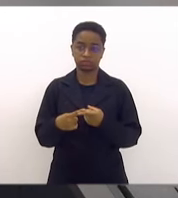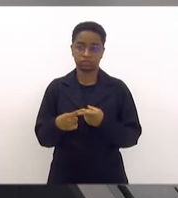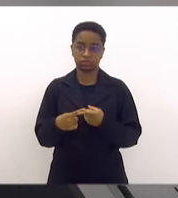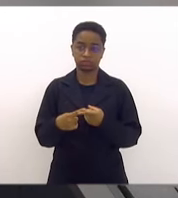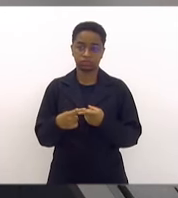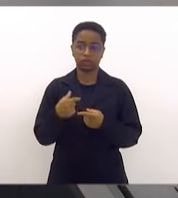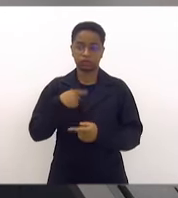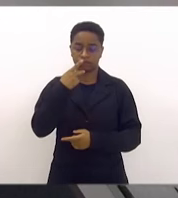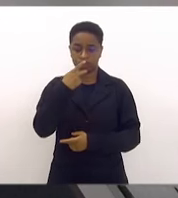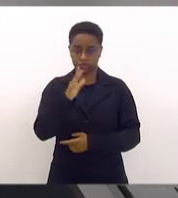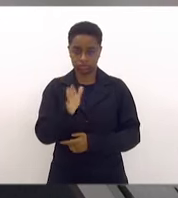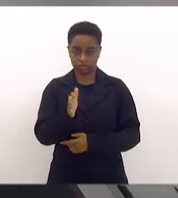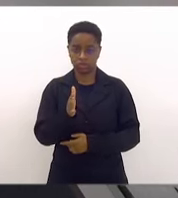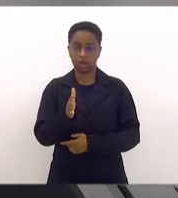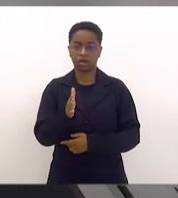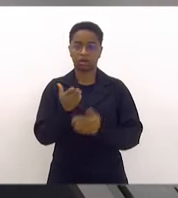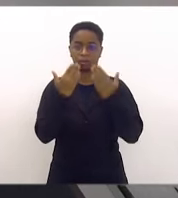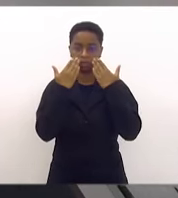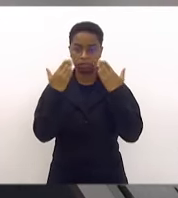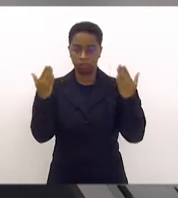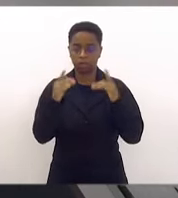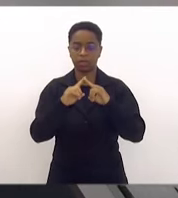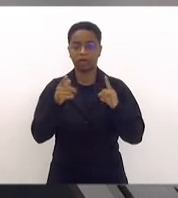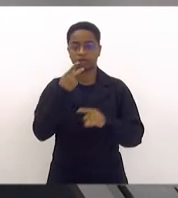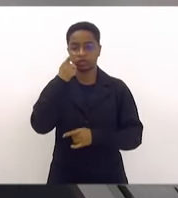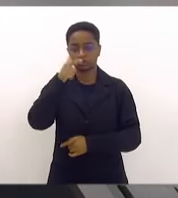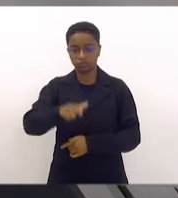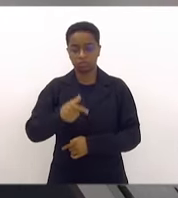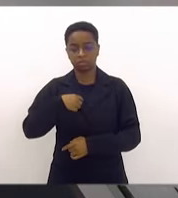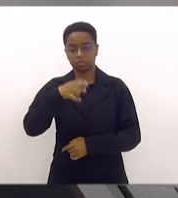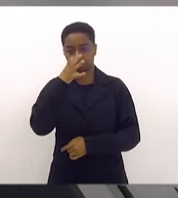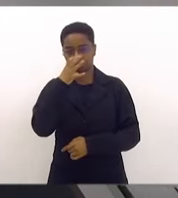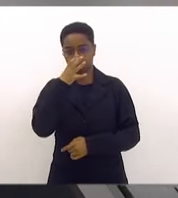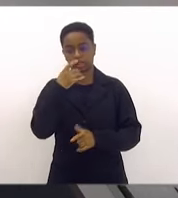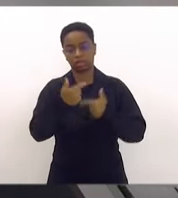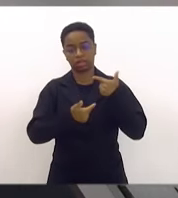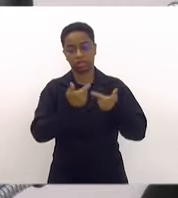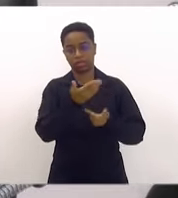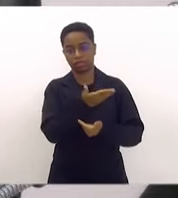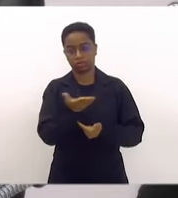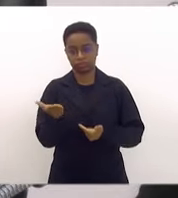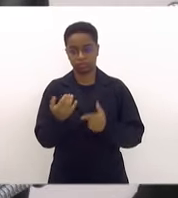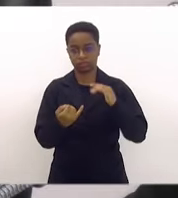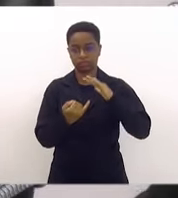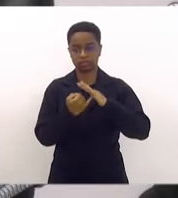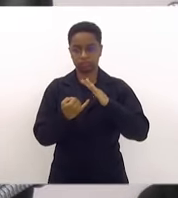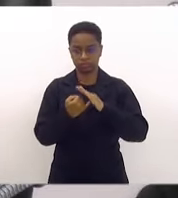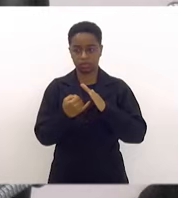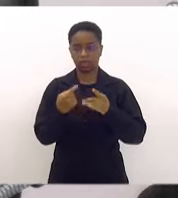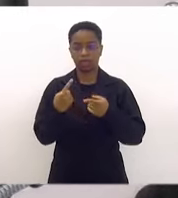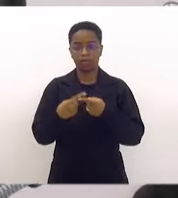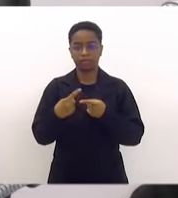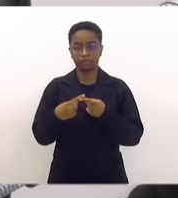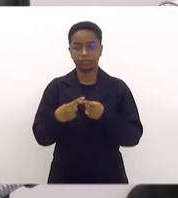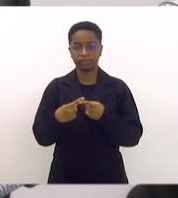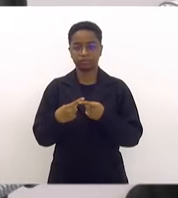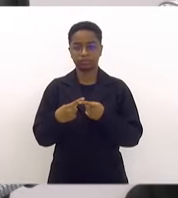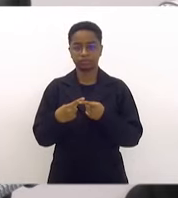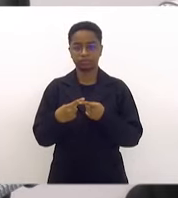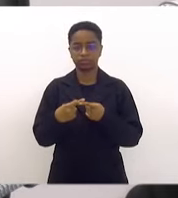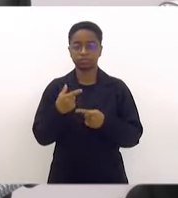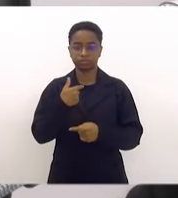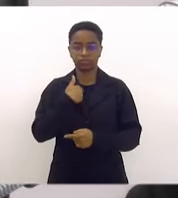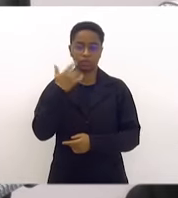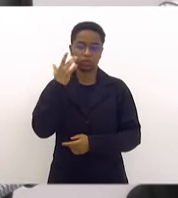o disse e faço agora a questão de reafirmar sou um grande Admirador do trabalho dessa instituição que eu reputo ser de